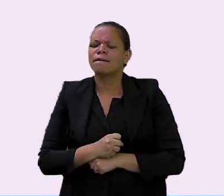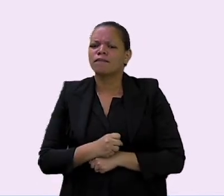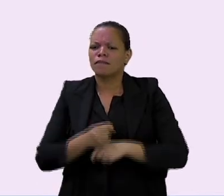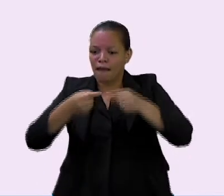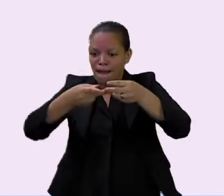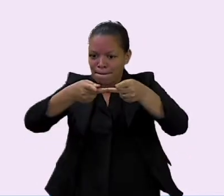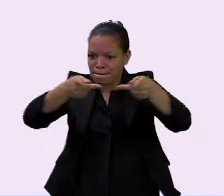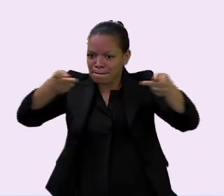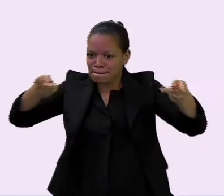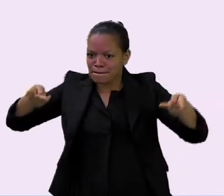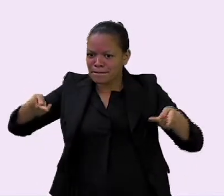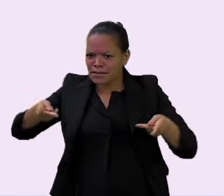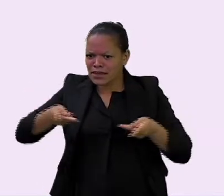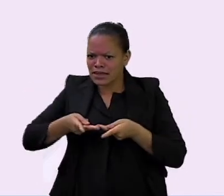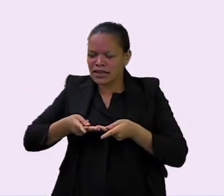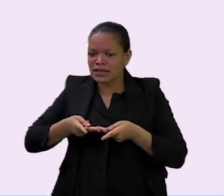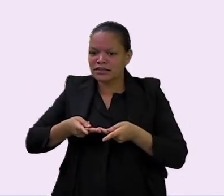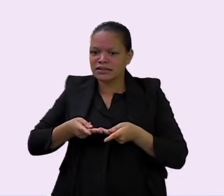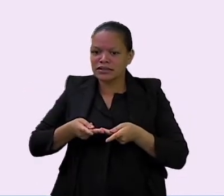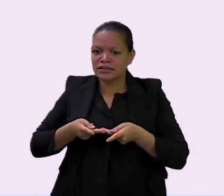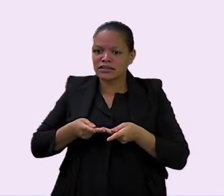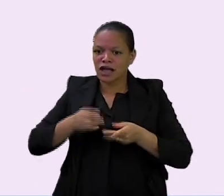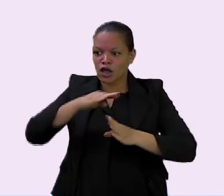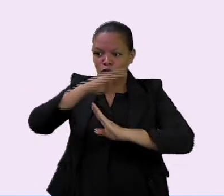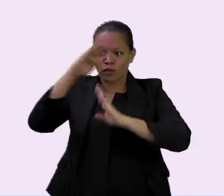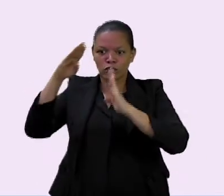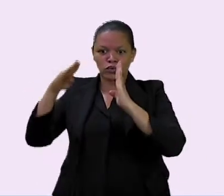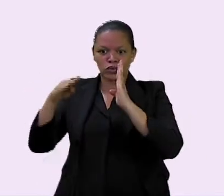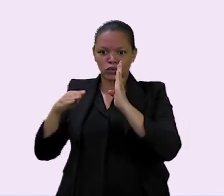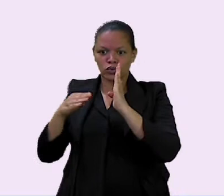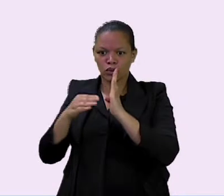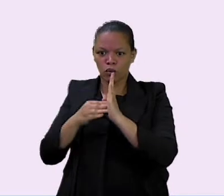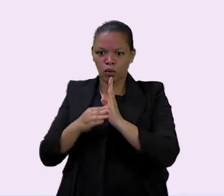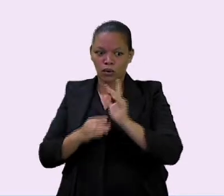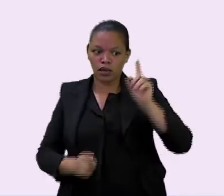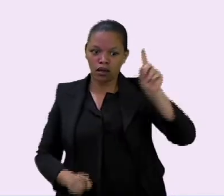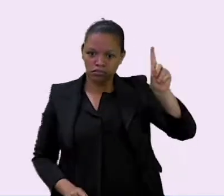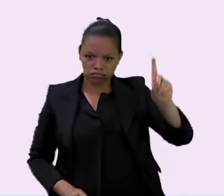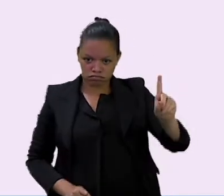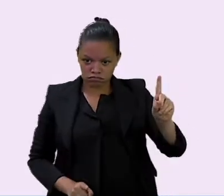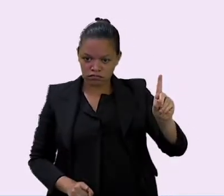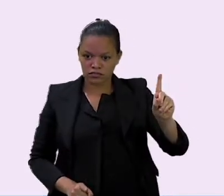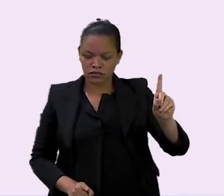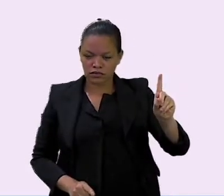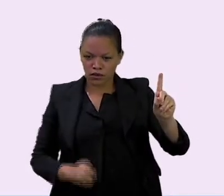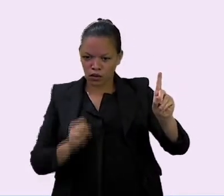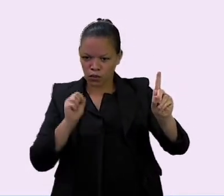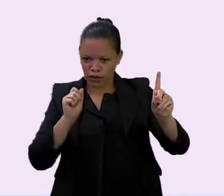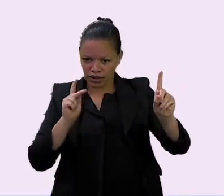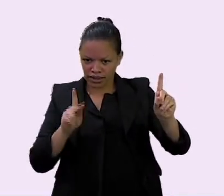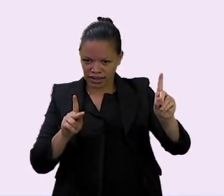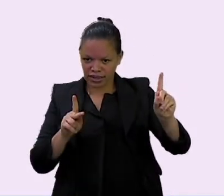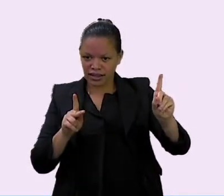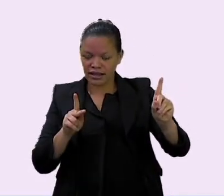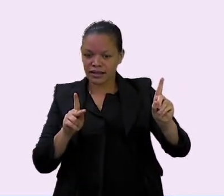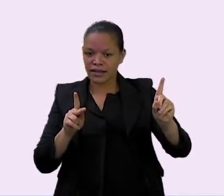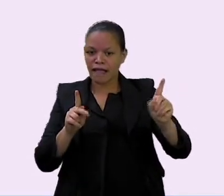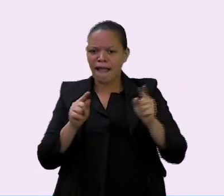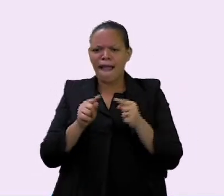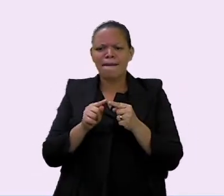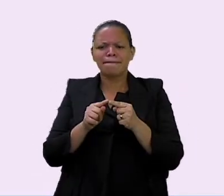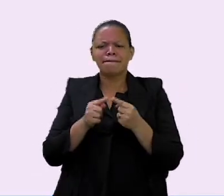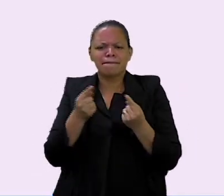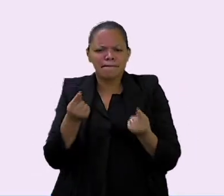a pizza toda. Então, ele é o que eu chamo de inteiro. Eu tenho uma pizza